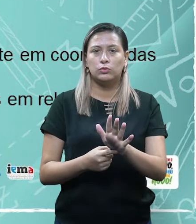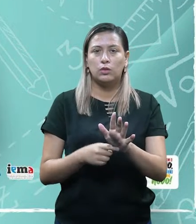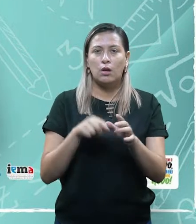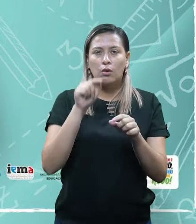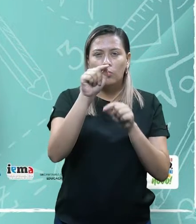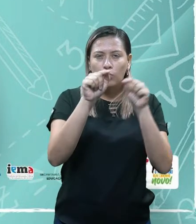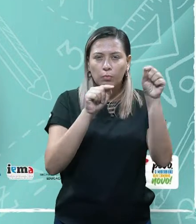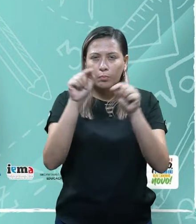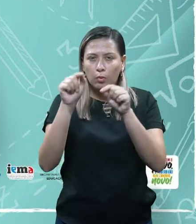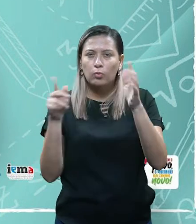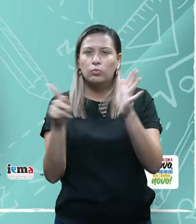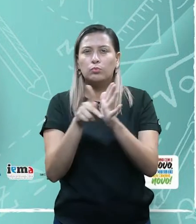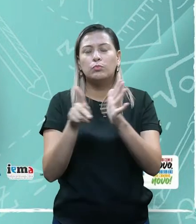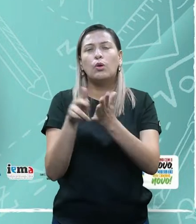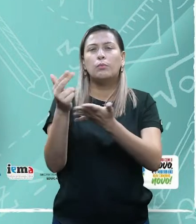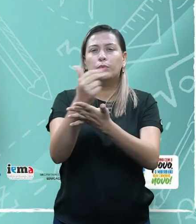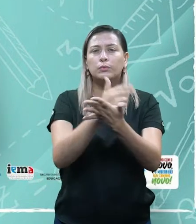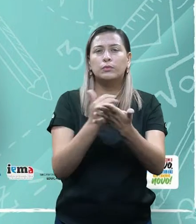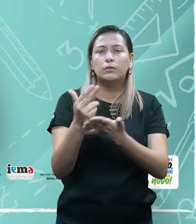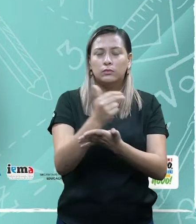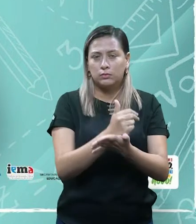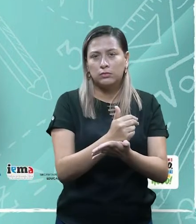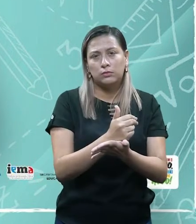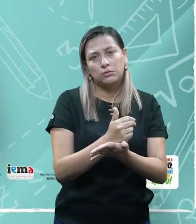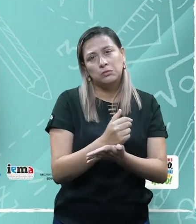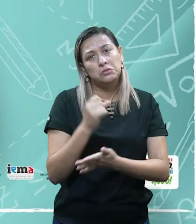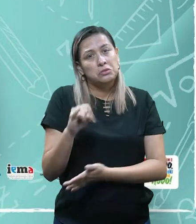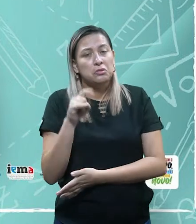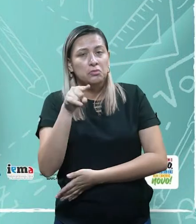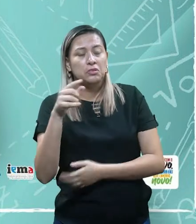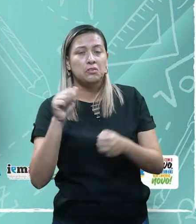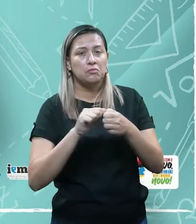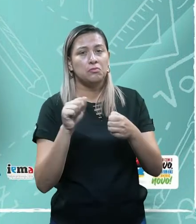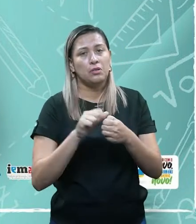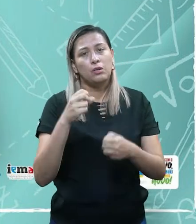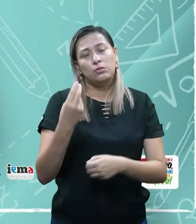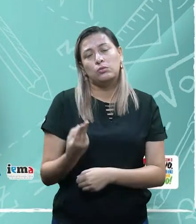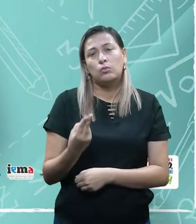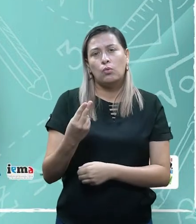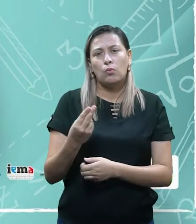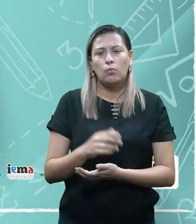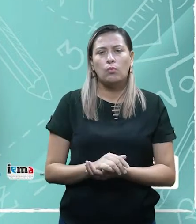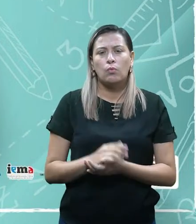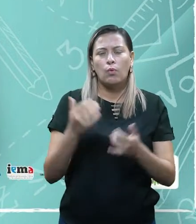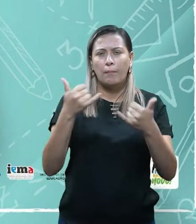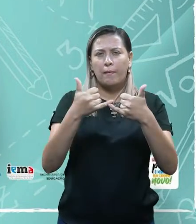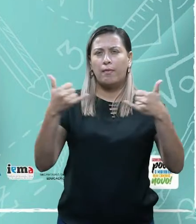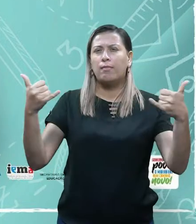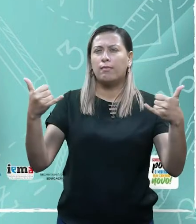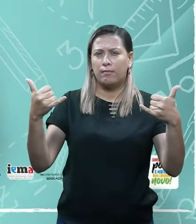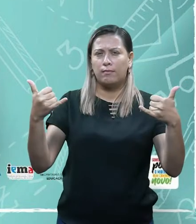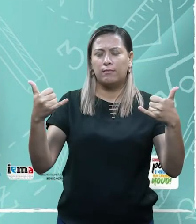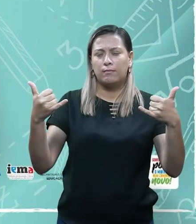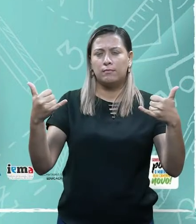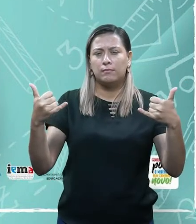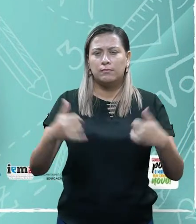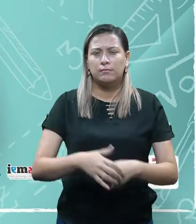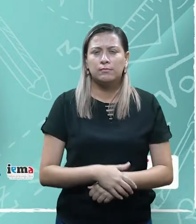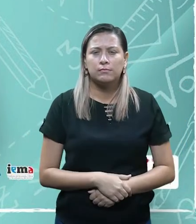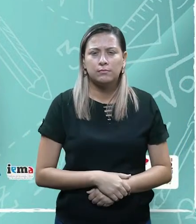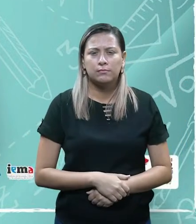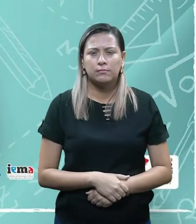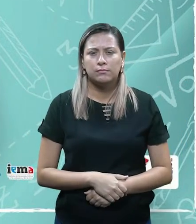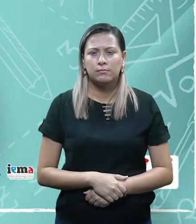tá? Então, se você fez algum ponto e às vezes com uma linha, com uma configuração, ela ficou